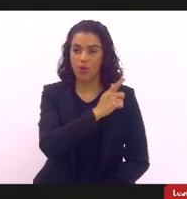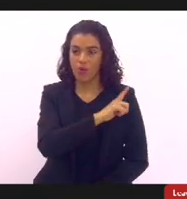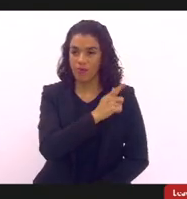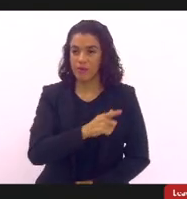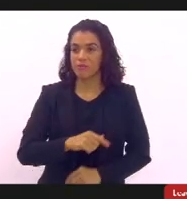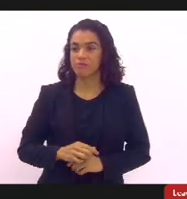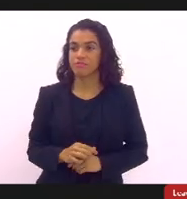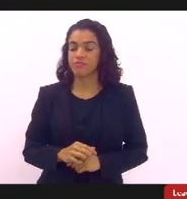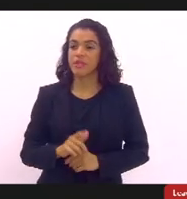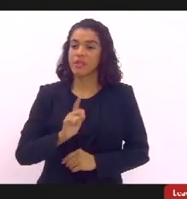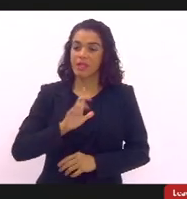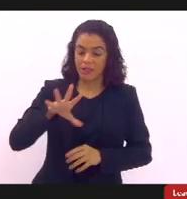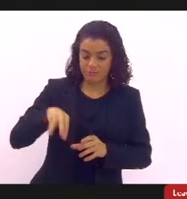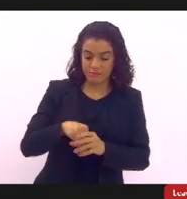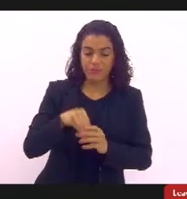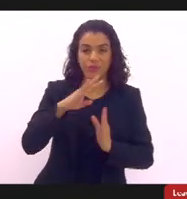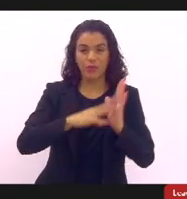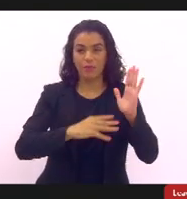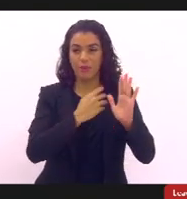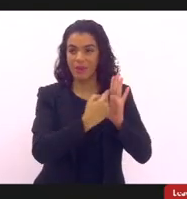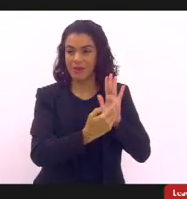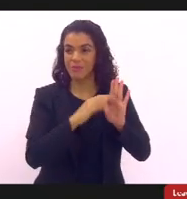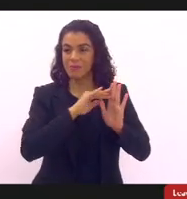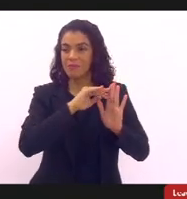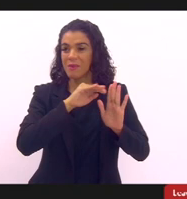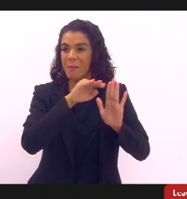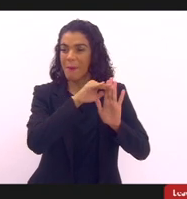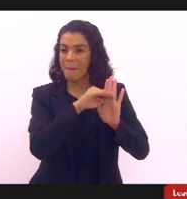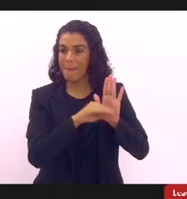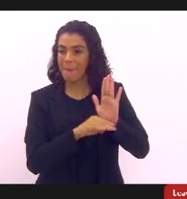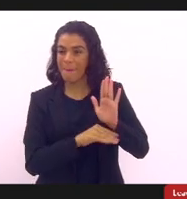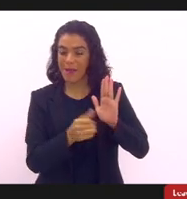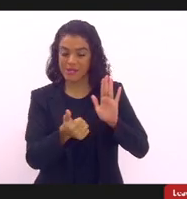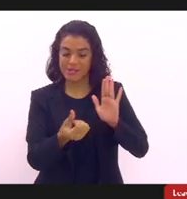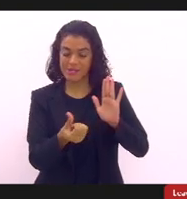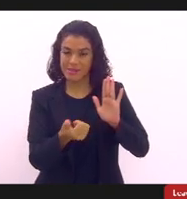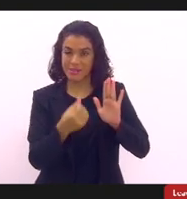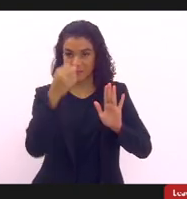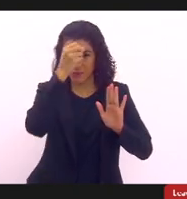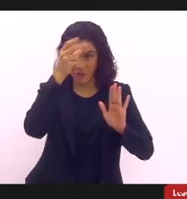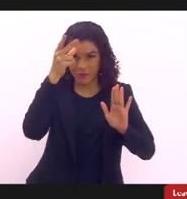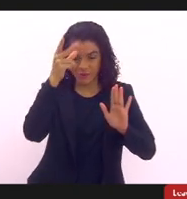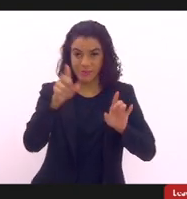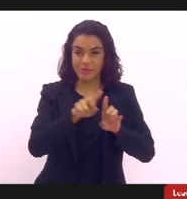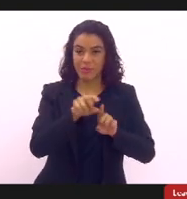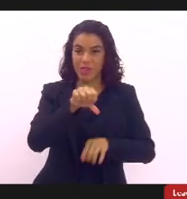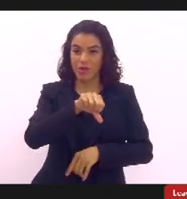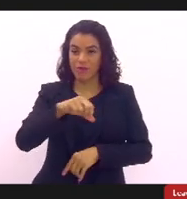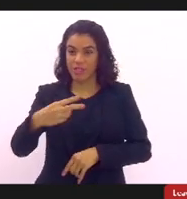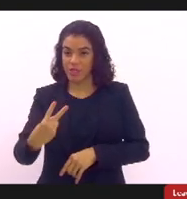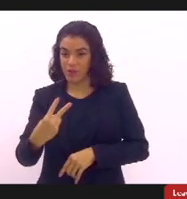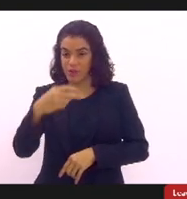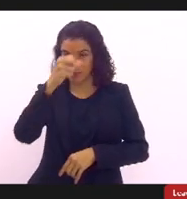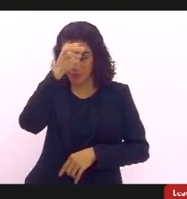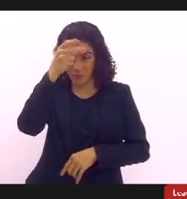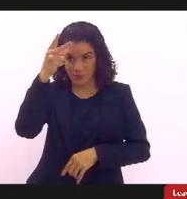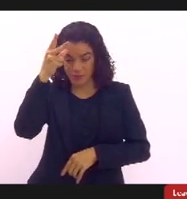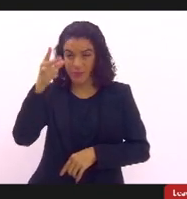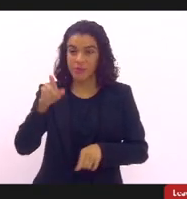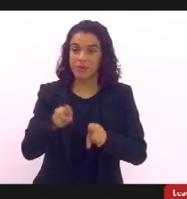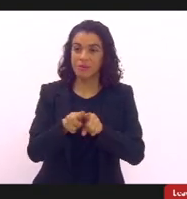está incluído dentro do plano para todos os 16 municípios e também para os 92, na verdade.